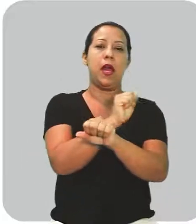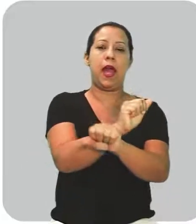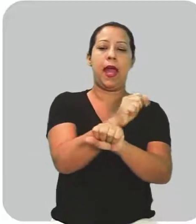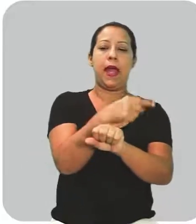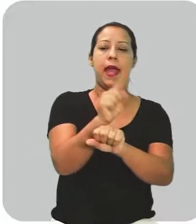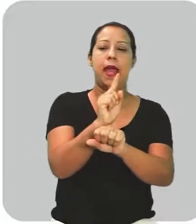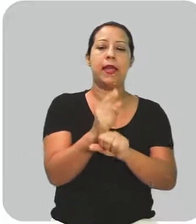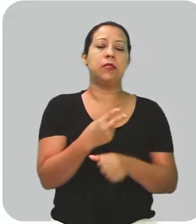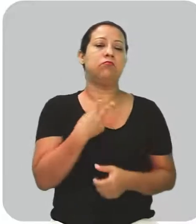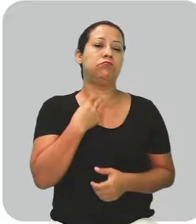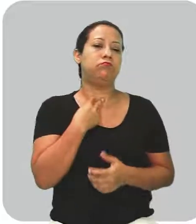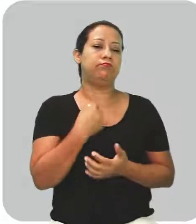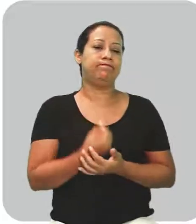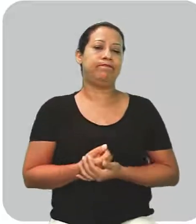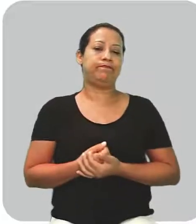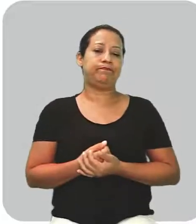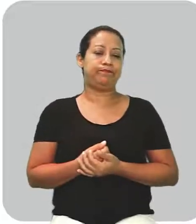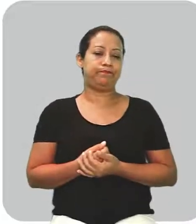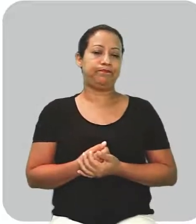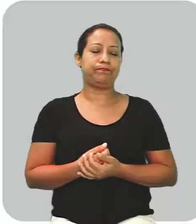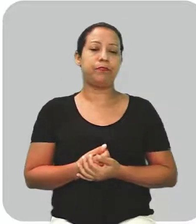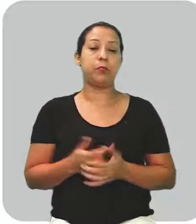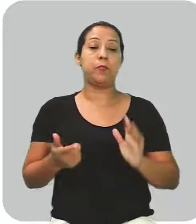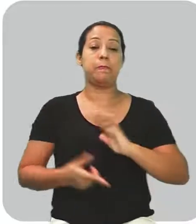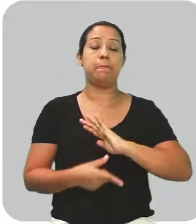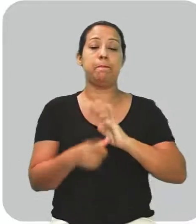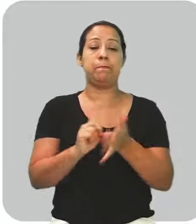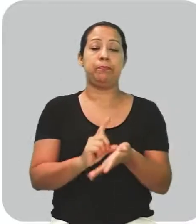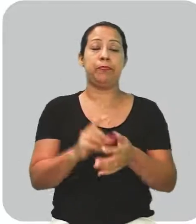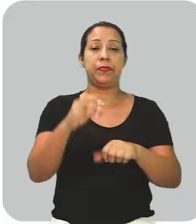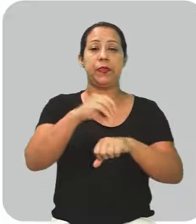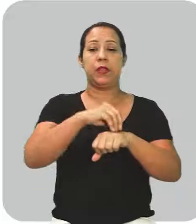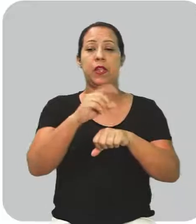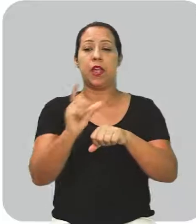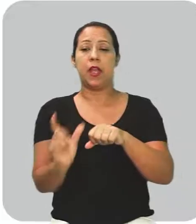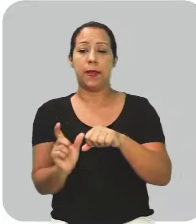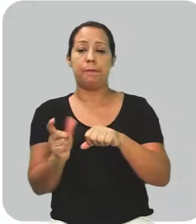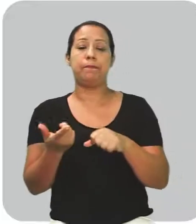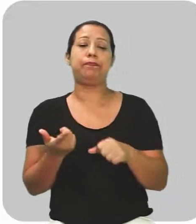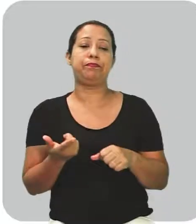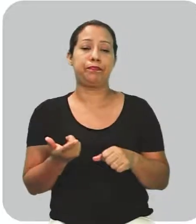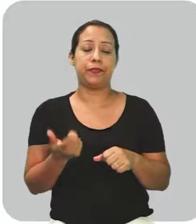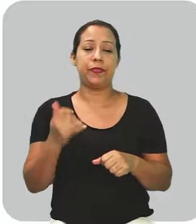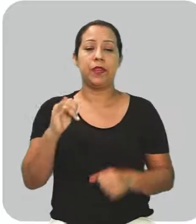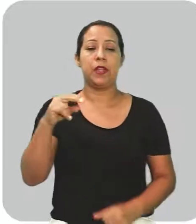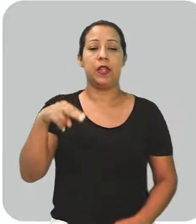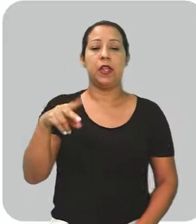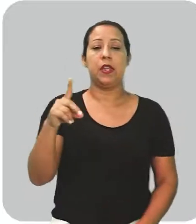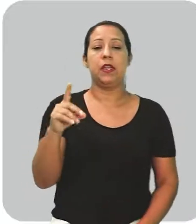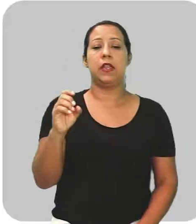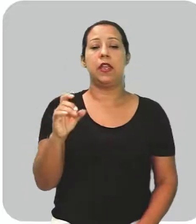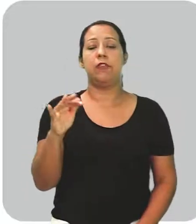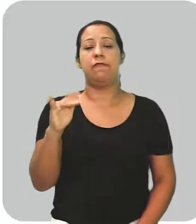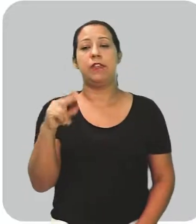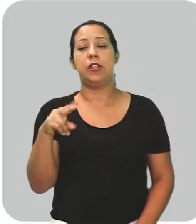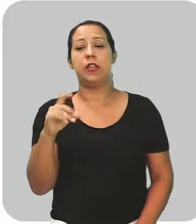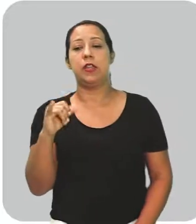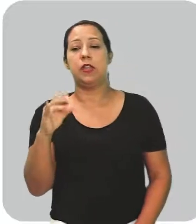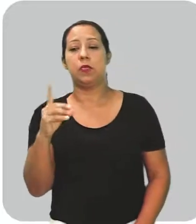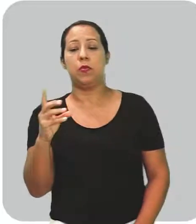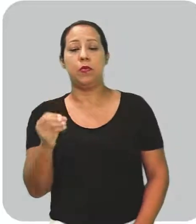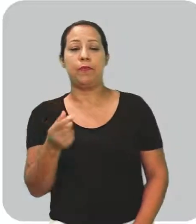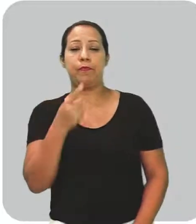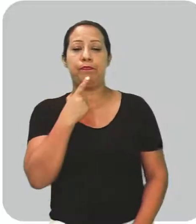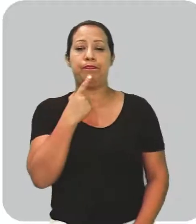artigo indefinidos. Olha só. Então, vamos aqui dois exemplos com artigo